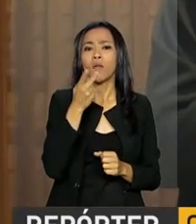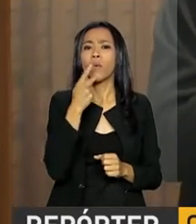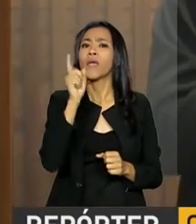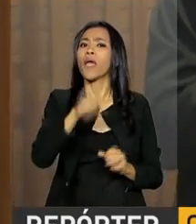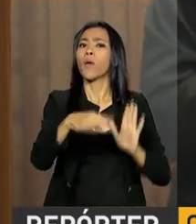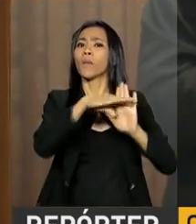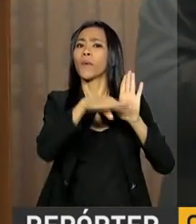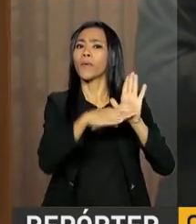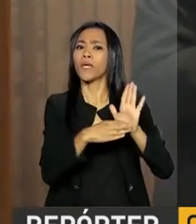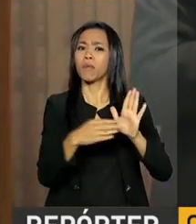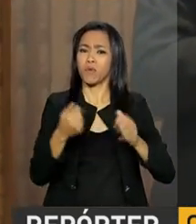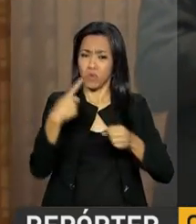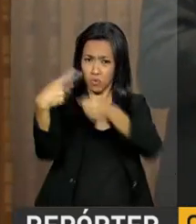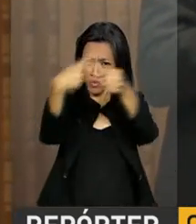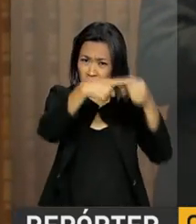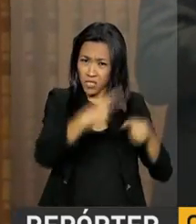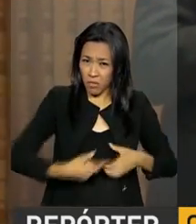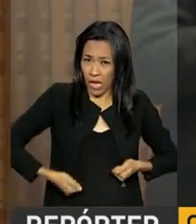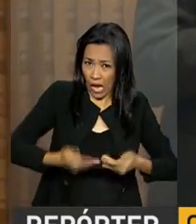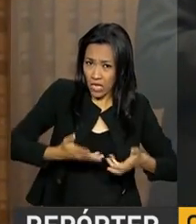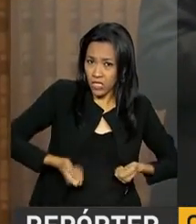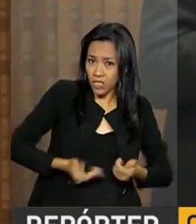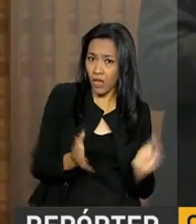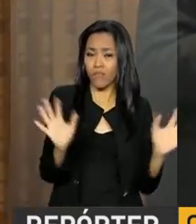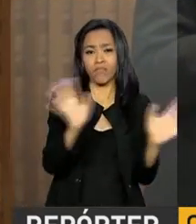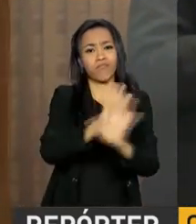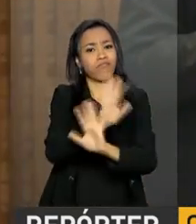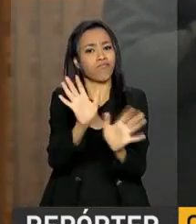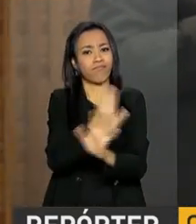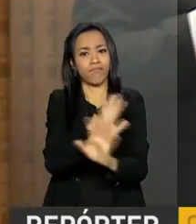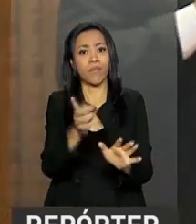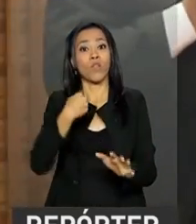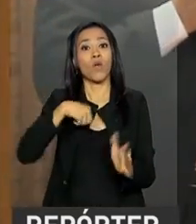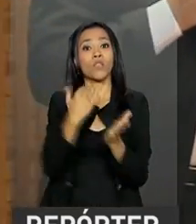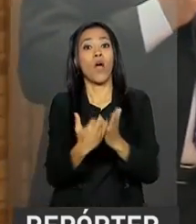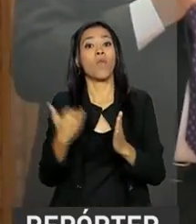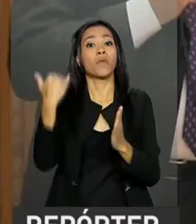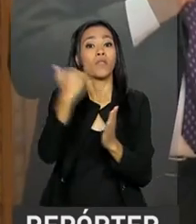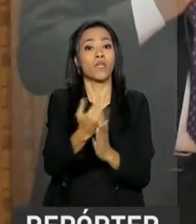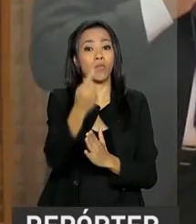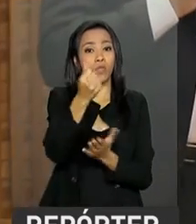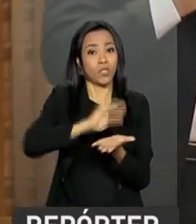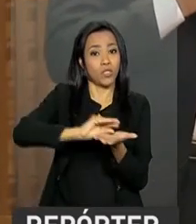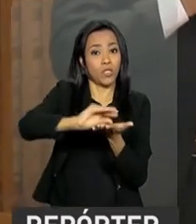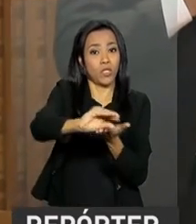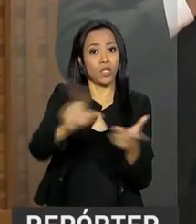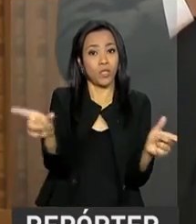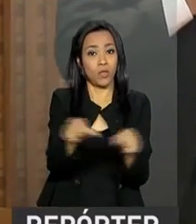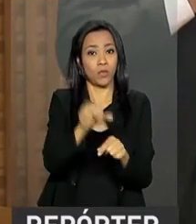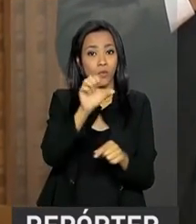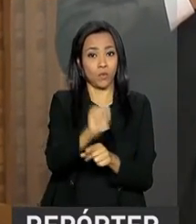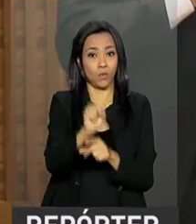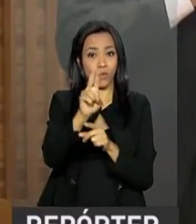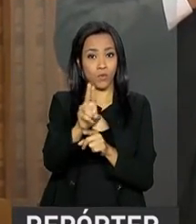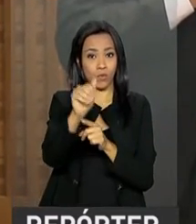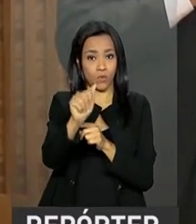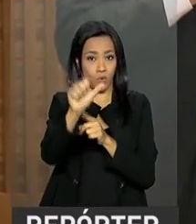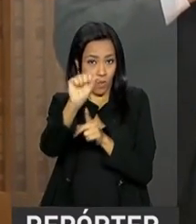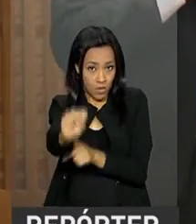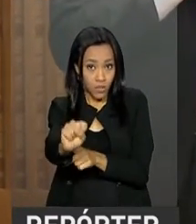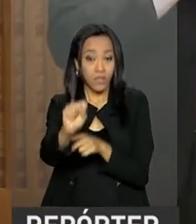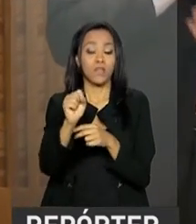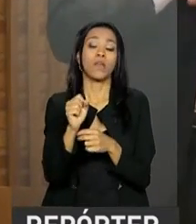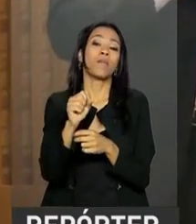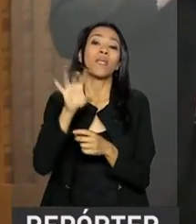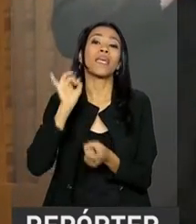nenhum custo para os municípios. Nós estamos aumentando, inclusive, o repasse da assistência social do SUAS, de fundo a fundo, para facilitar